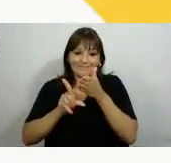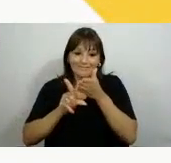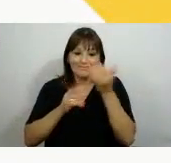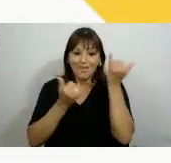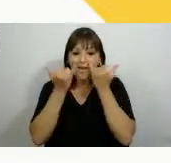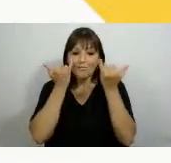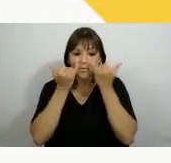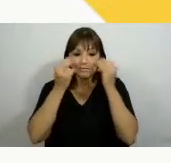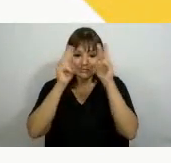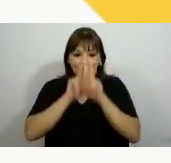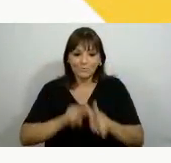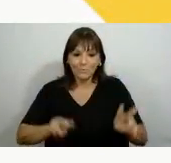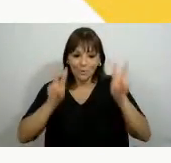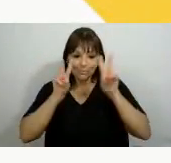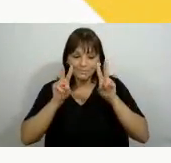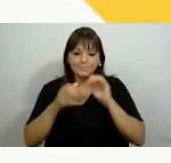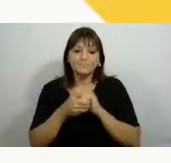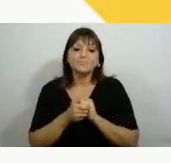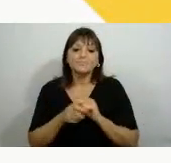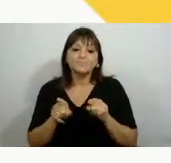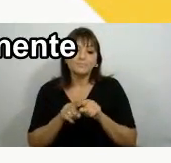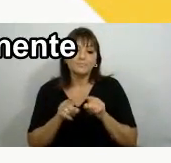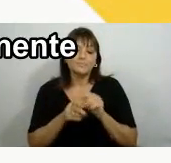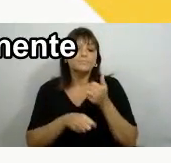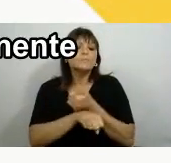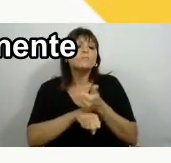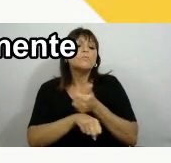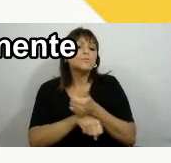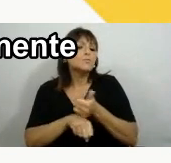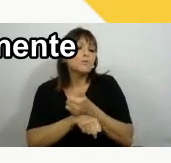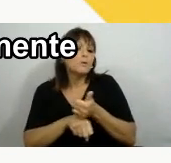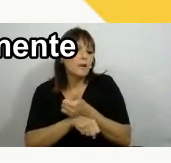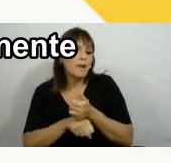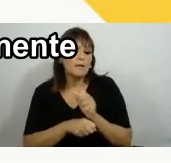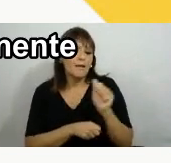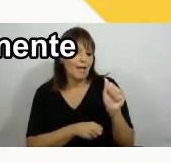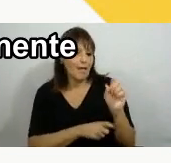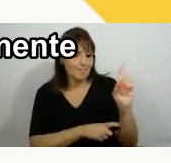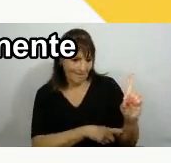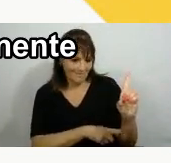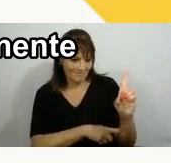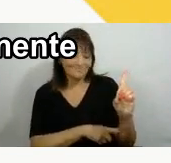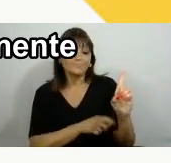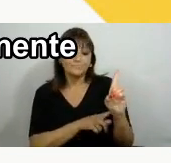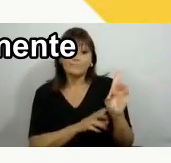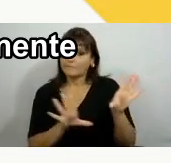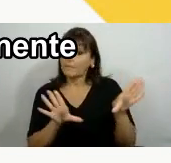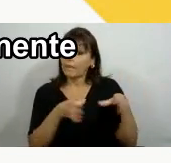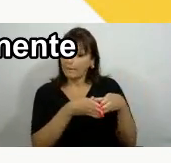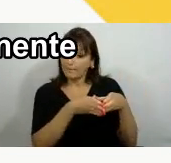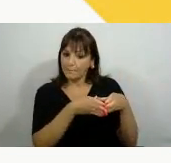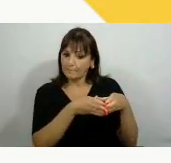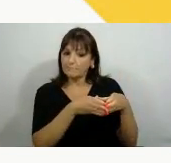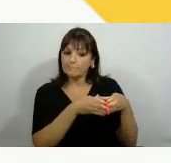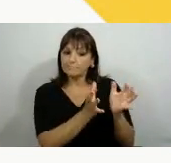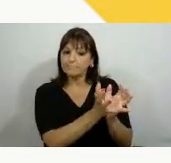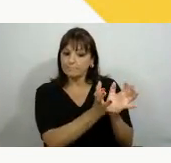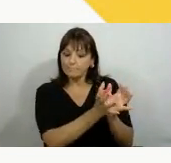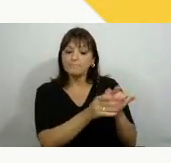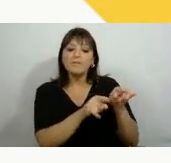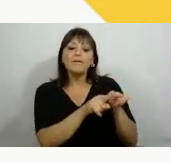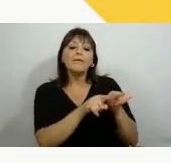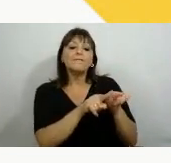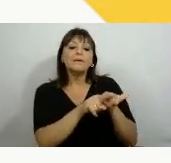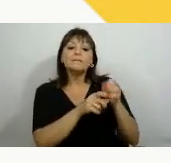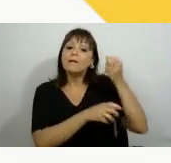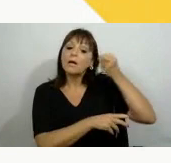sobre os profissionais da AD, né? Que profissionais são esses? Geralmente é uma equipe, tá? Que faz audiodescrição profissionalmente.